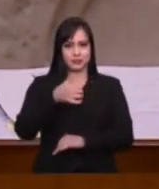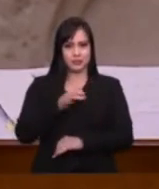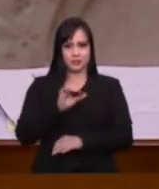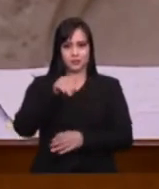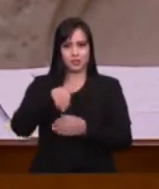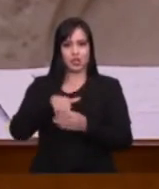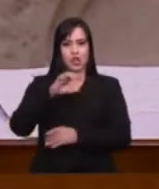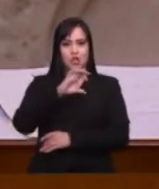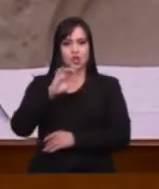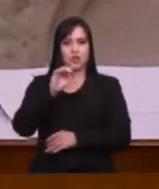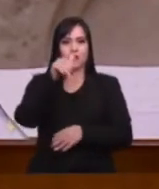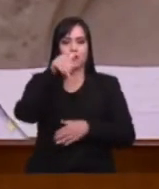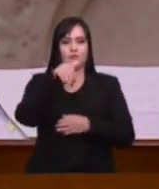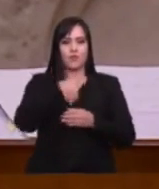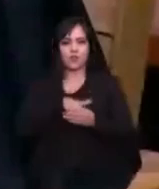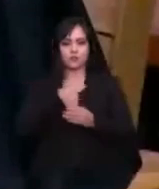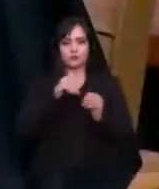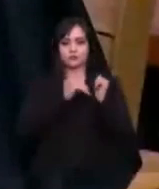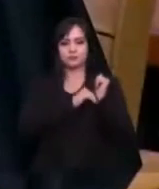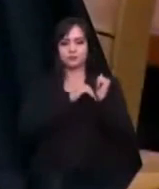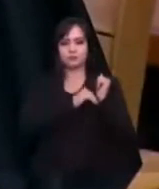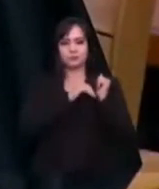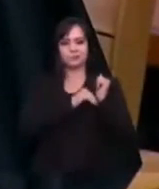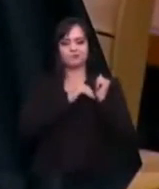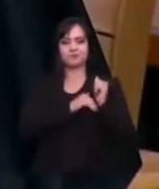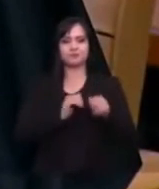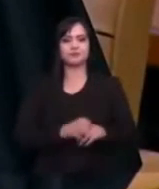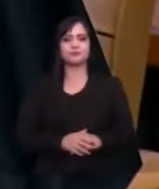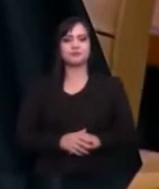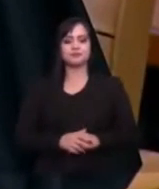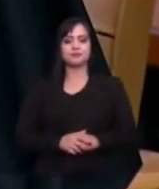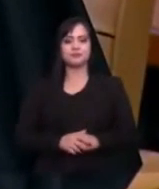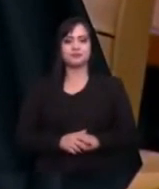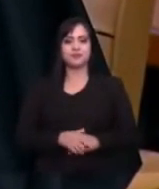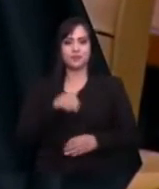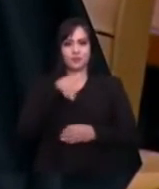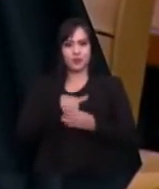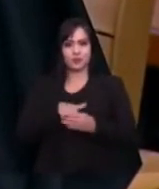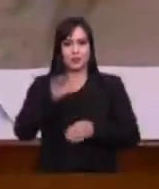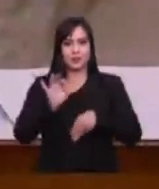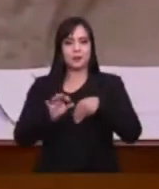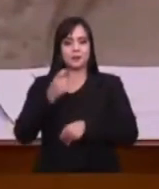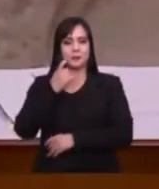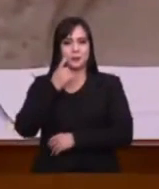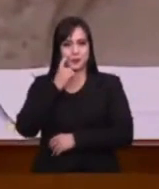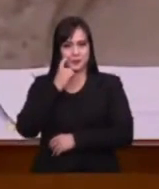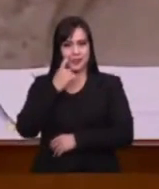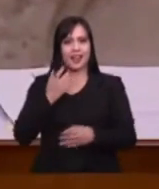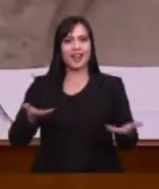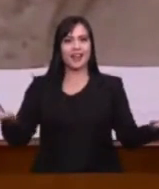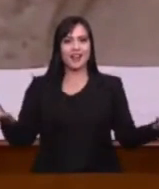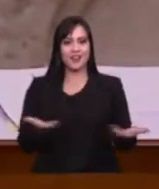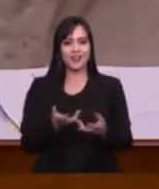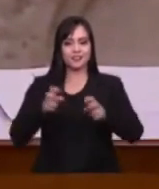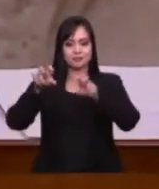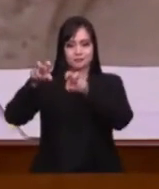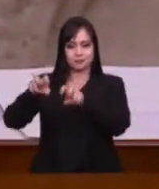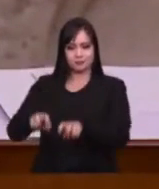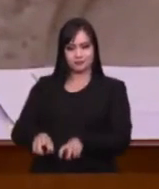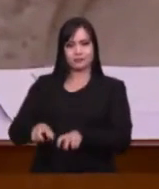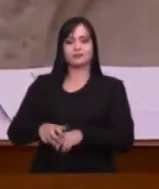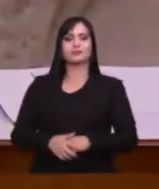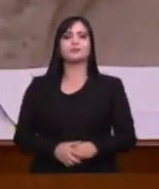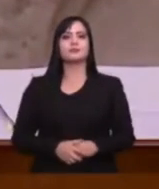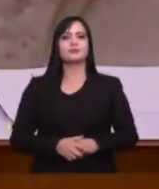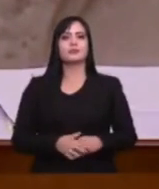votantes. 9 votos para o ministro Nunes Marques, né? A quem eu cumprimento e que passará a ocupar uma das cadeiras,